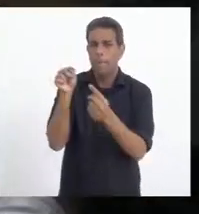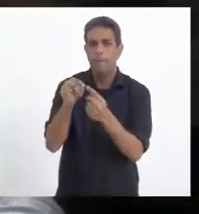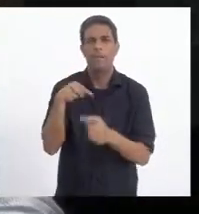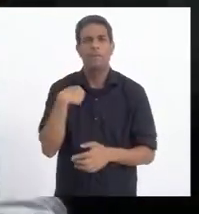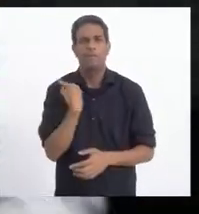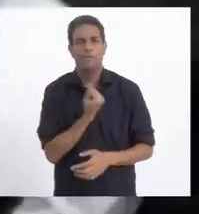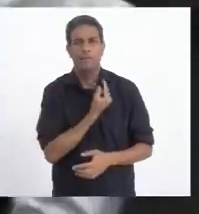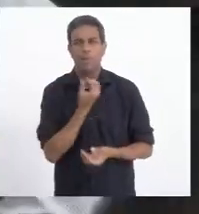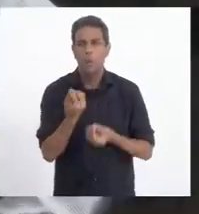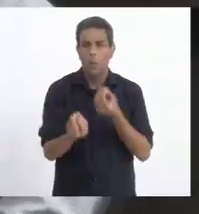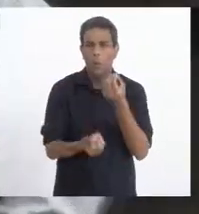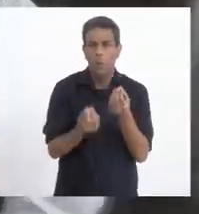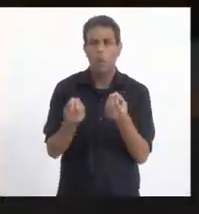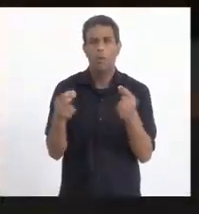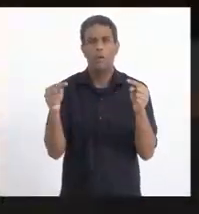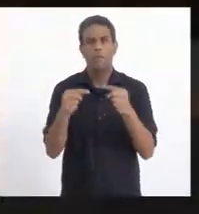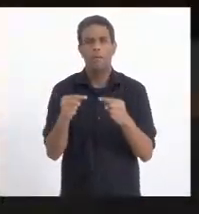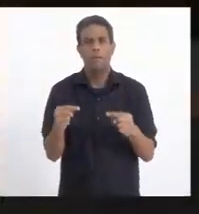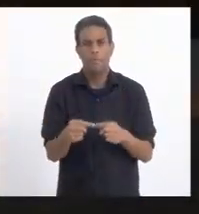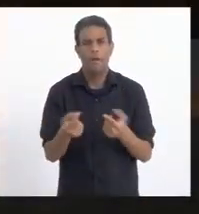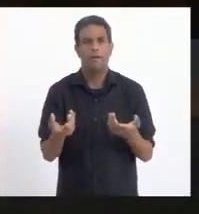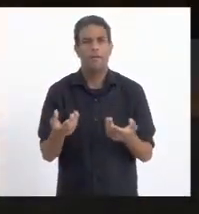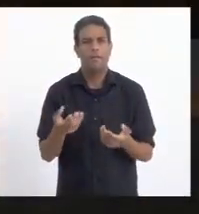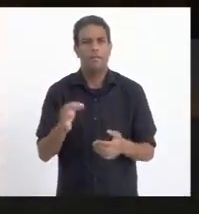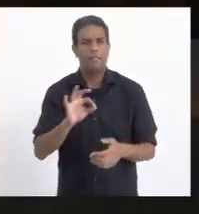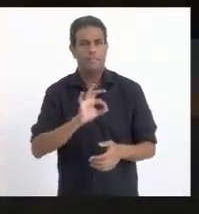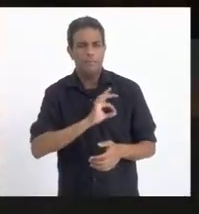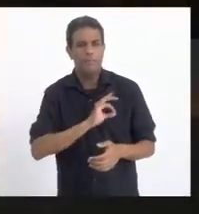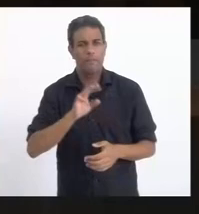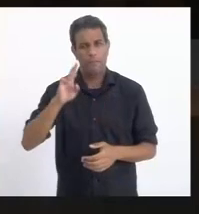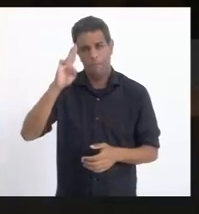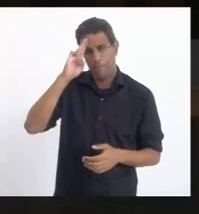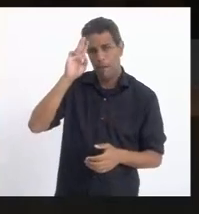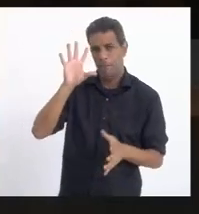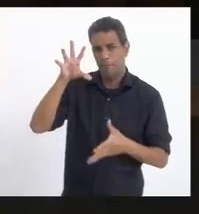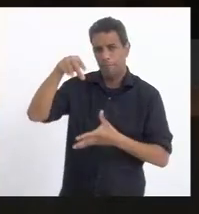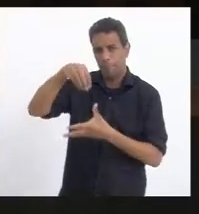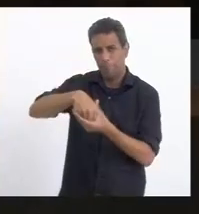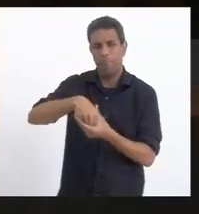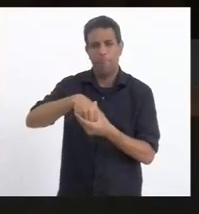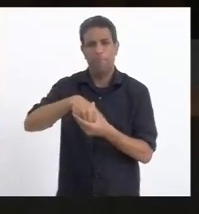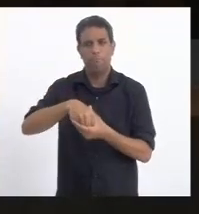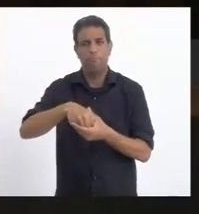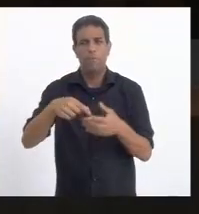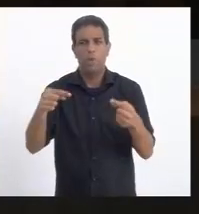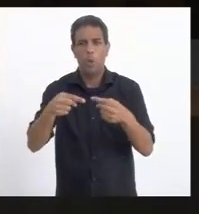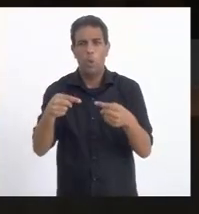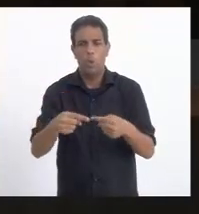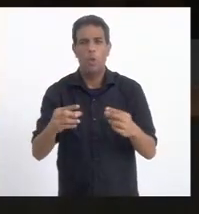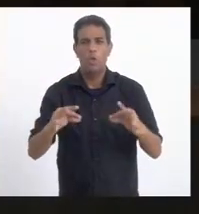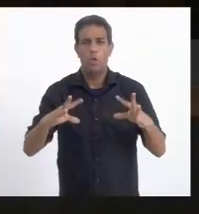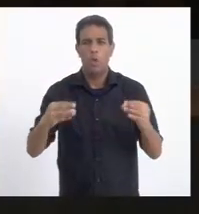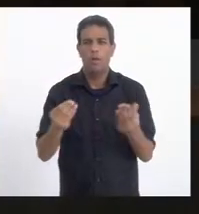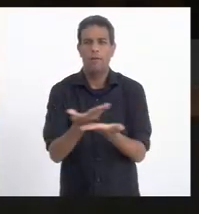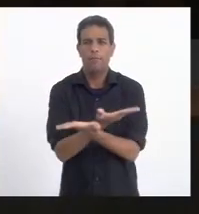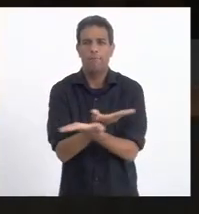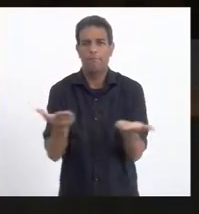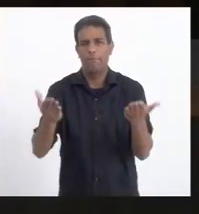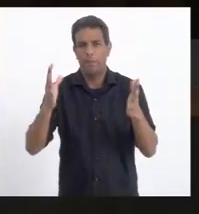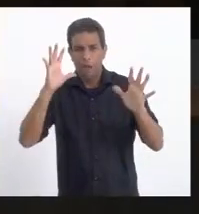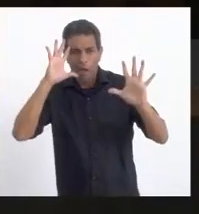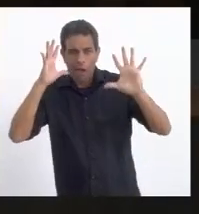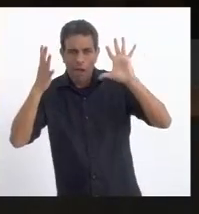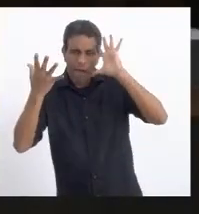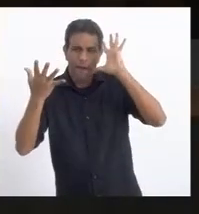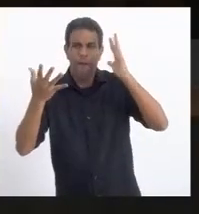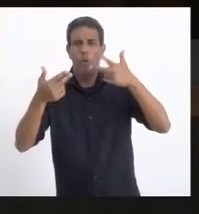a polícia civil EA polícia militar é incorporada é é a solução